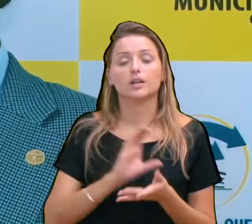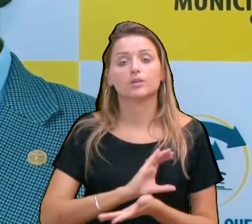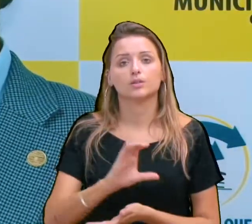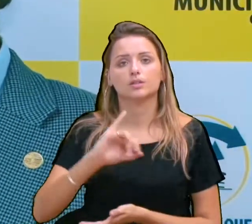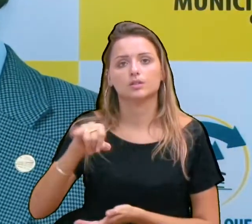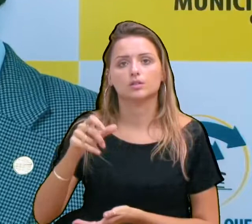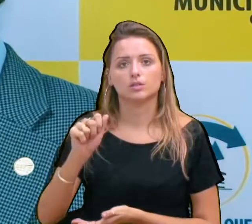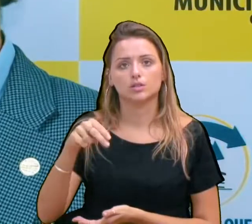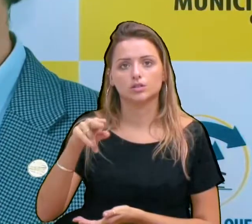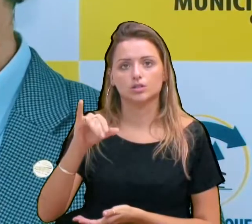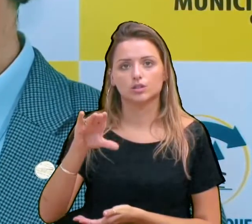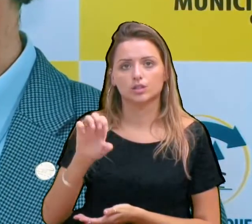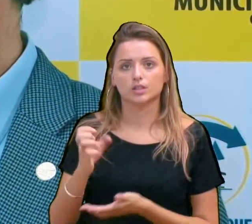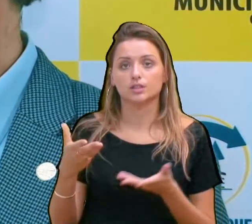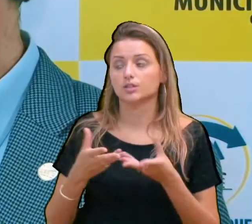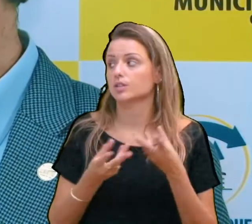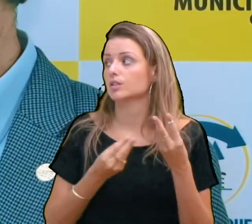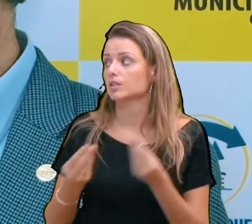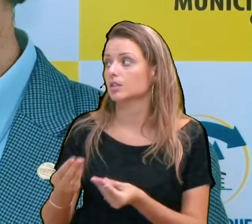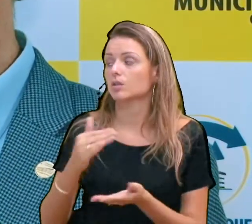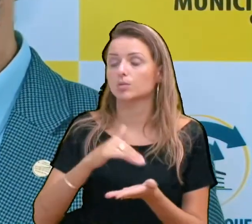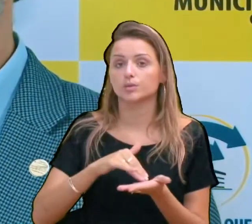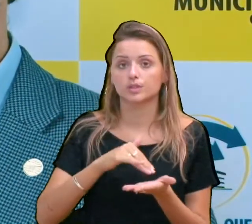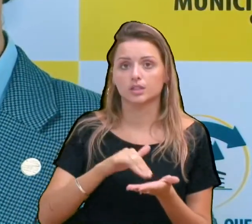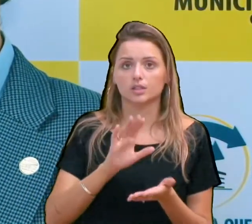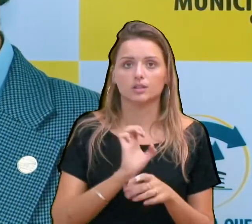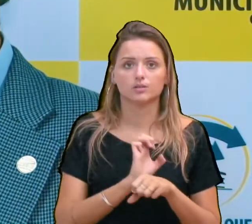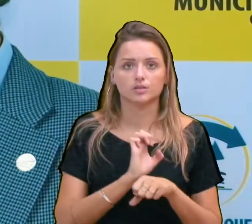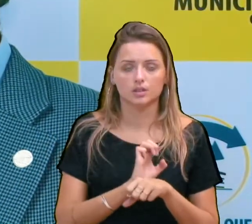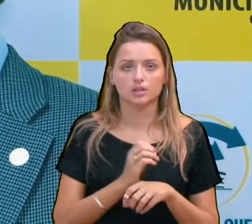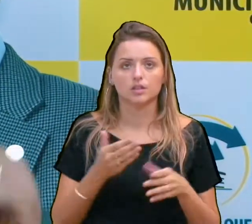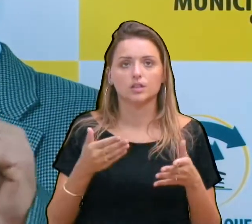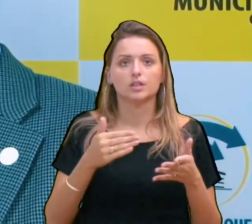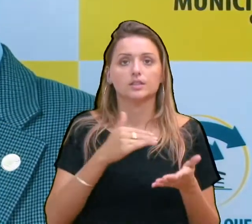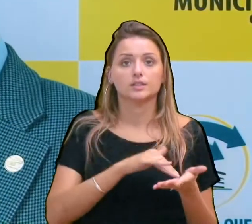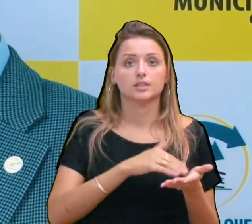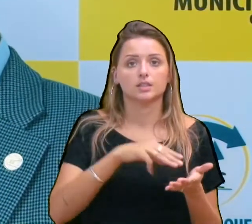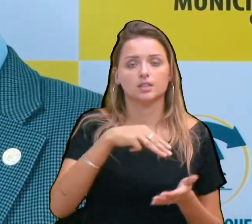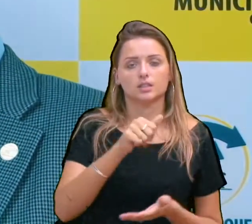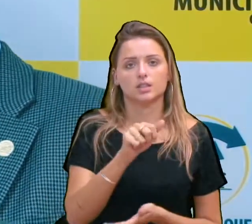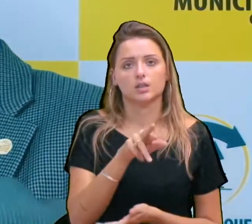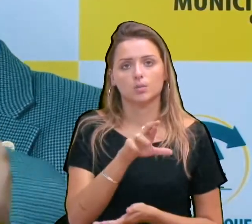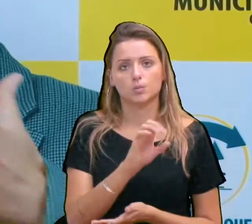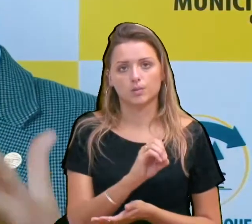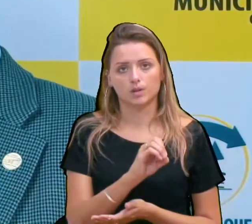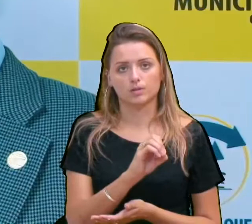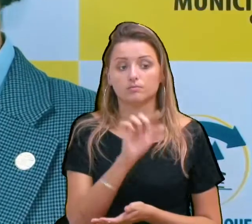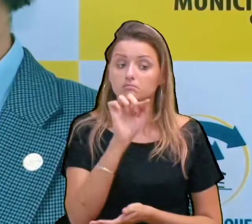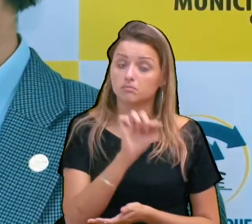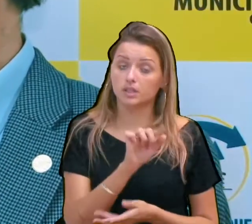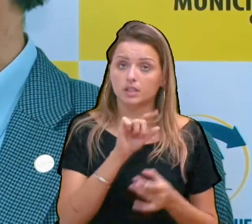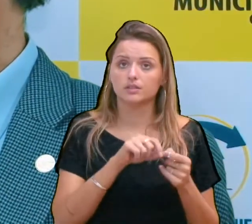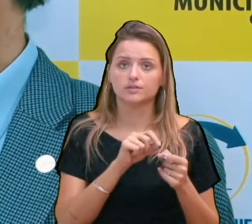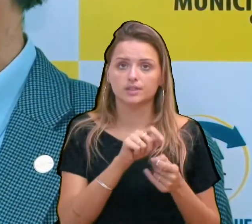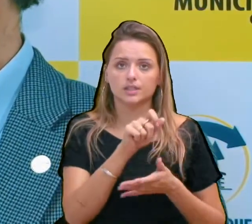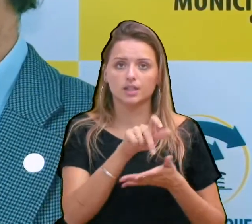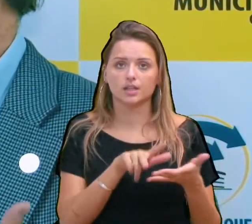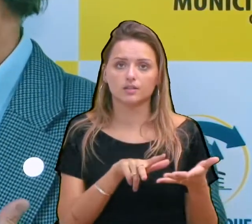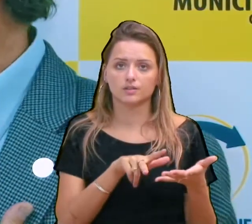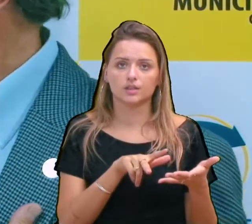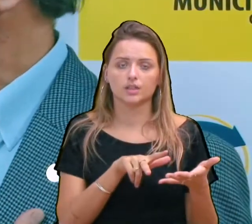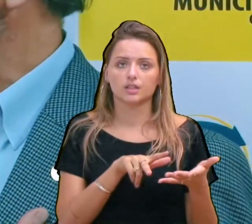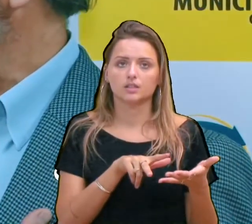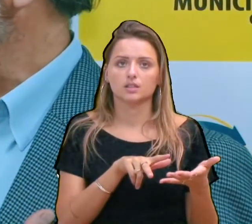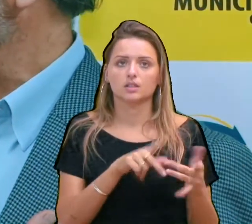encaminhou para o secretário de Estado, secretário Mauro, para que ele faça essa análise,